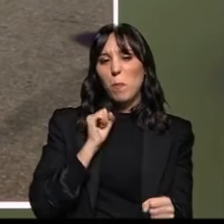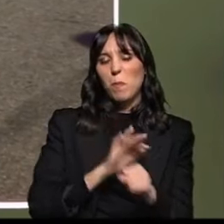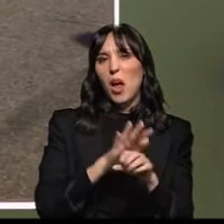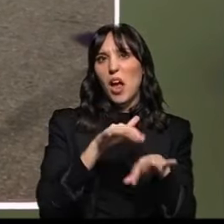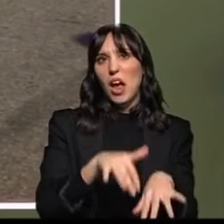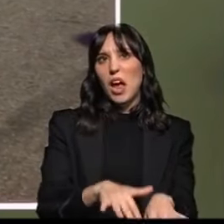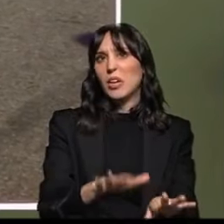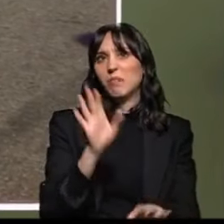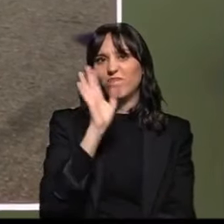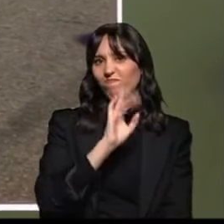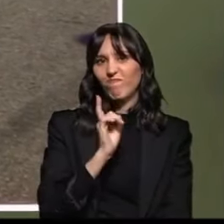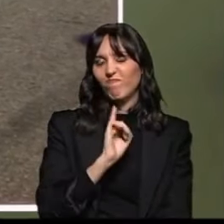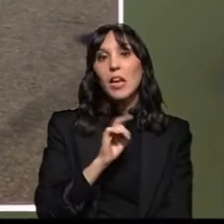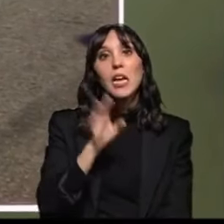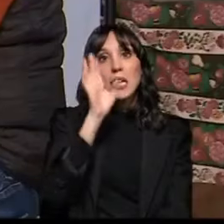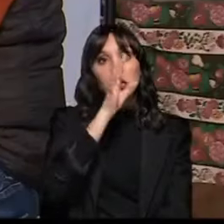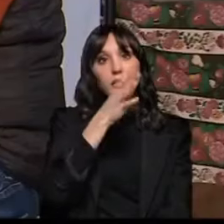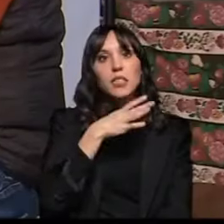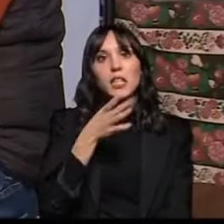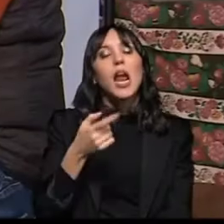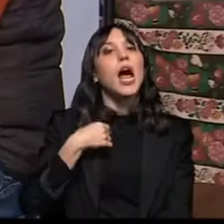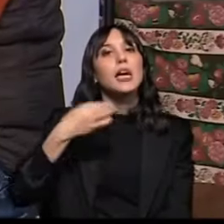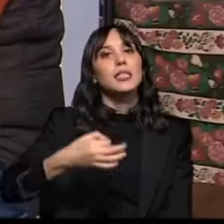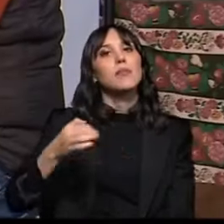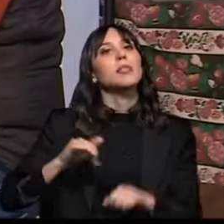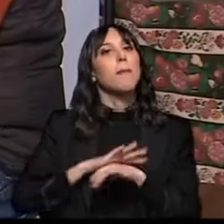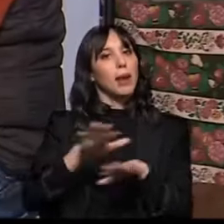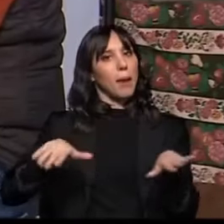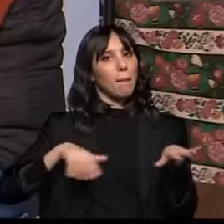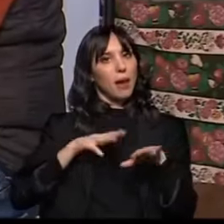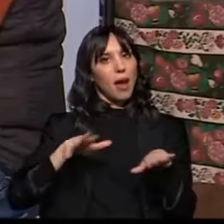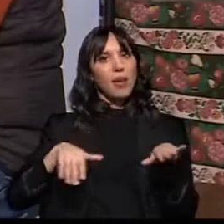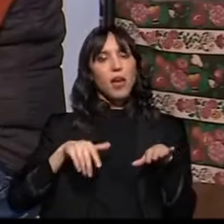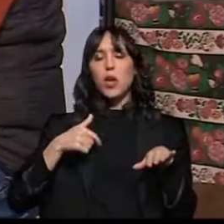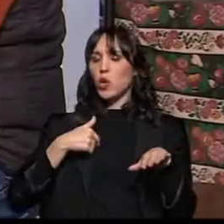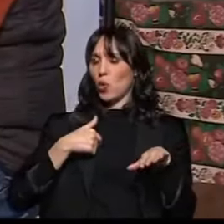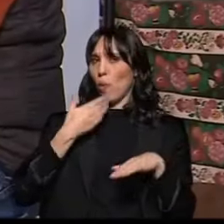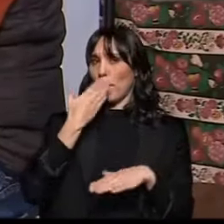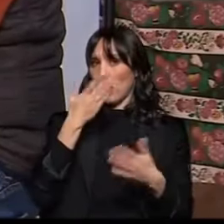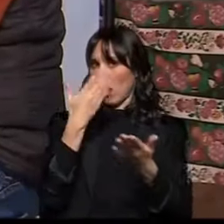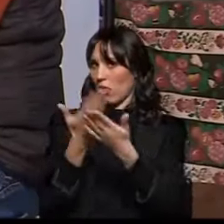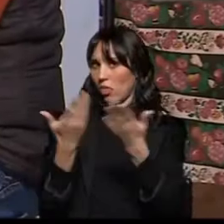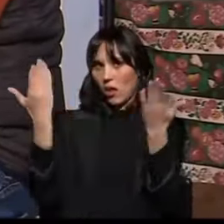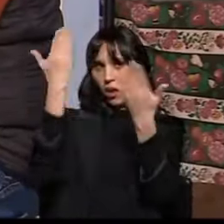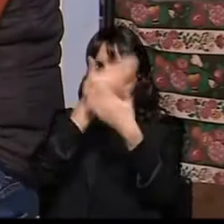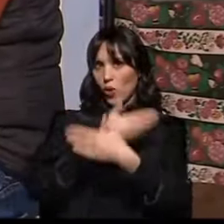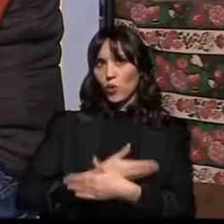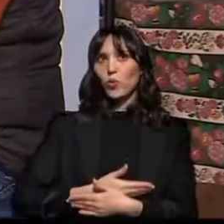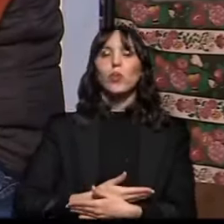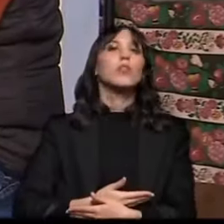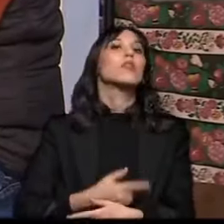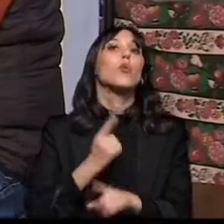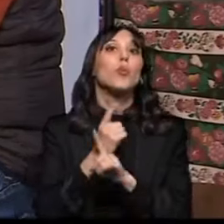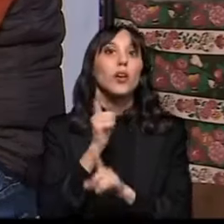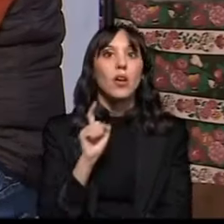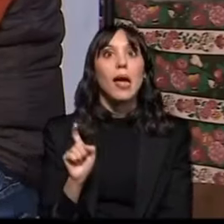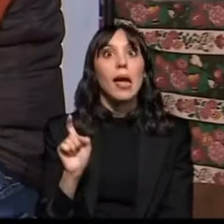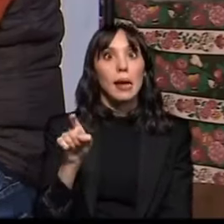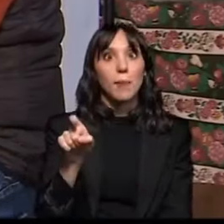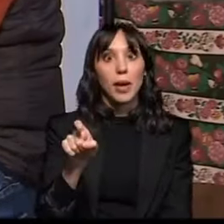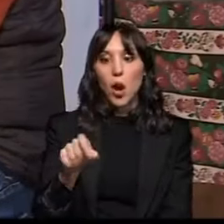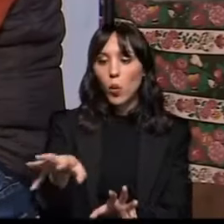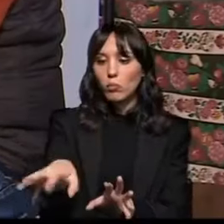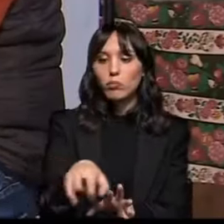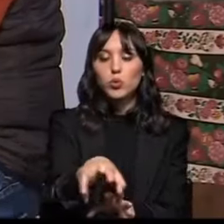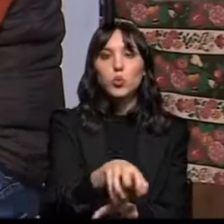me disserem, você estava sempre no mar na praia, de manhã à noite. A gente apanhava o camarão da costa com as